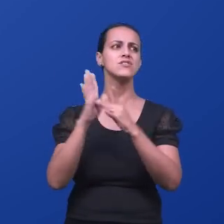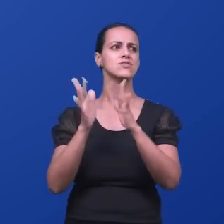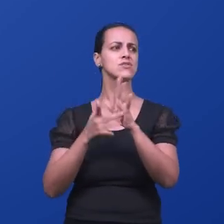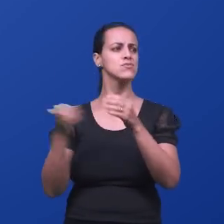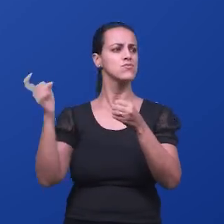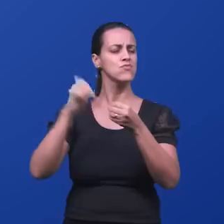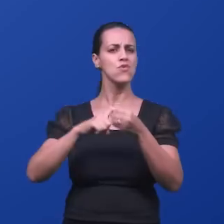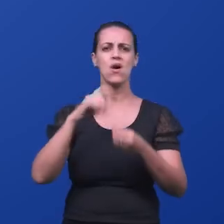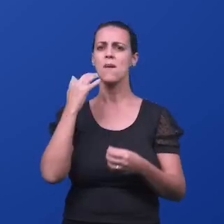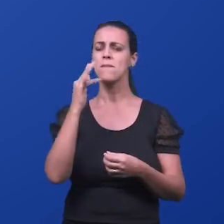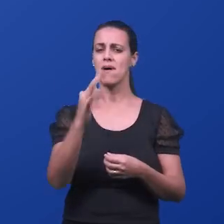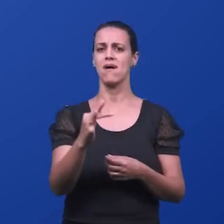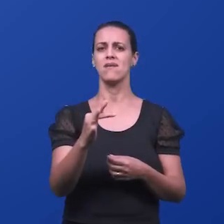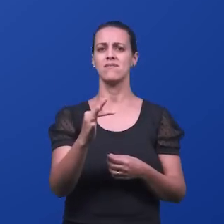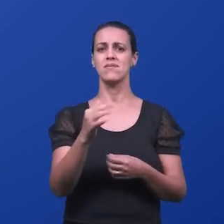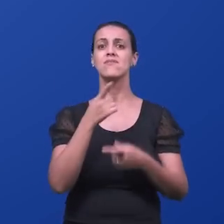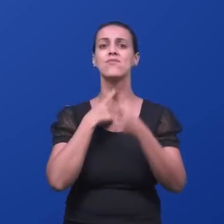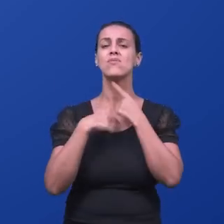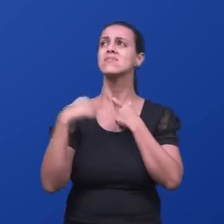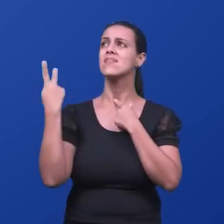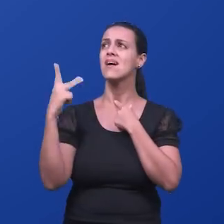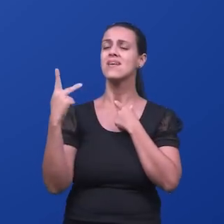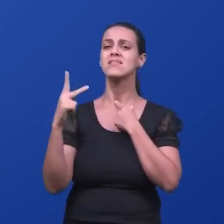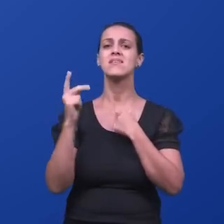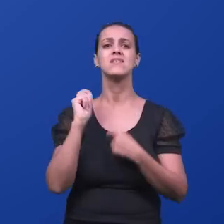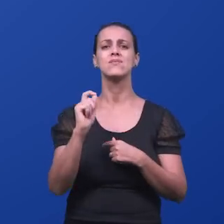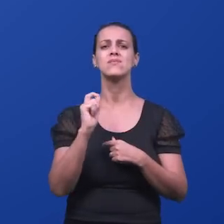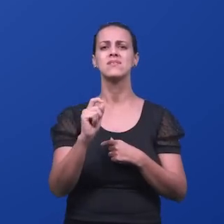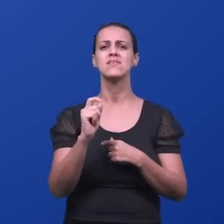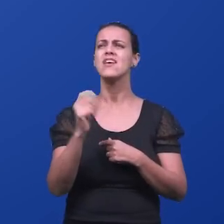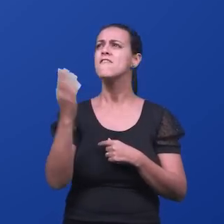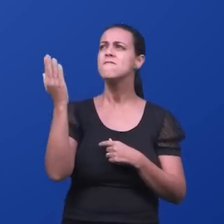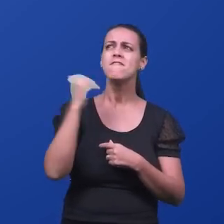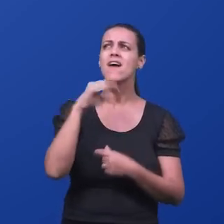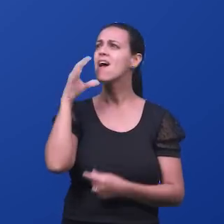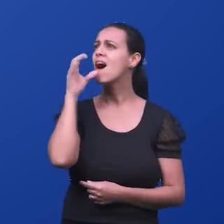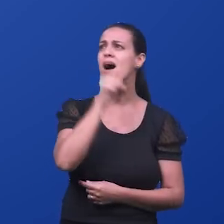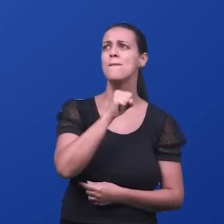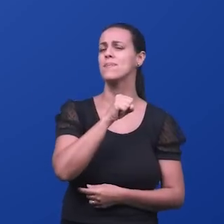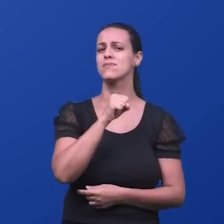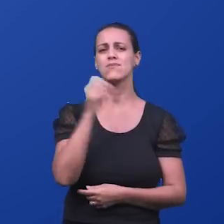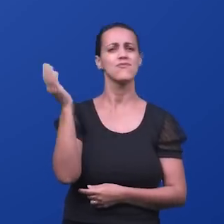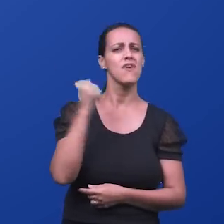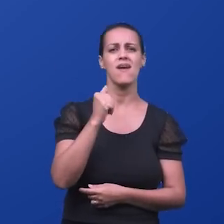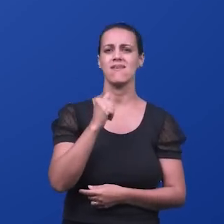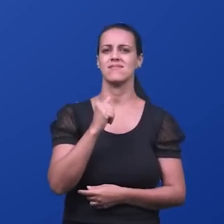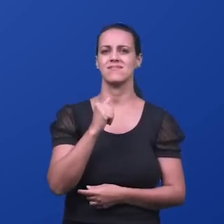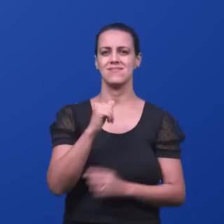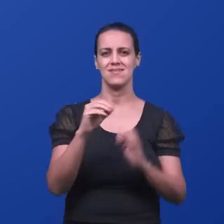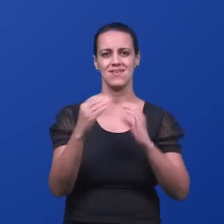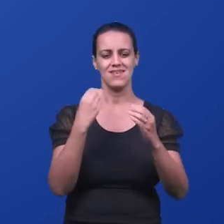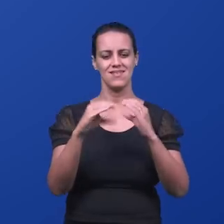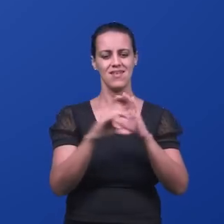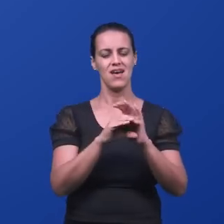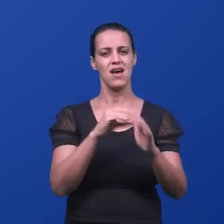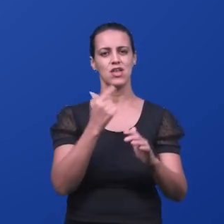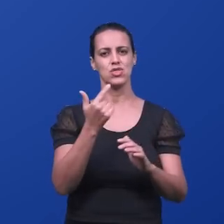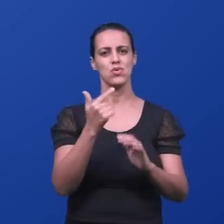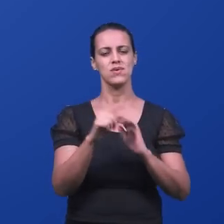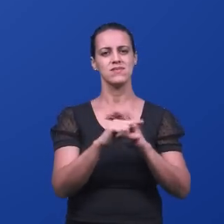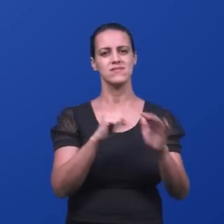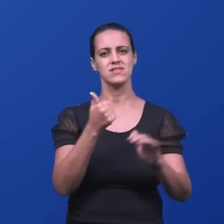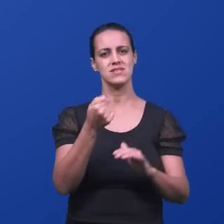Senhor Jesus, e o seu desejo é que ele venha com rapidez, Em Cantares 2,17 nos